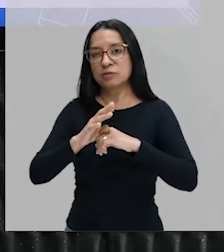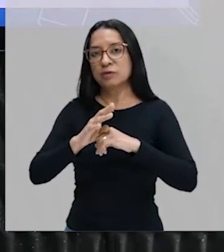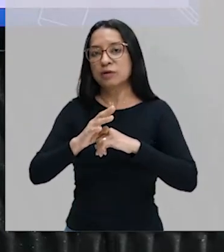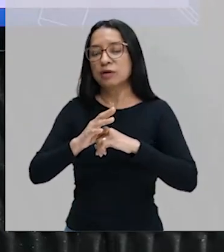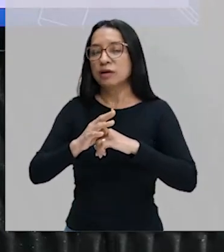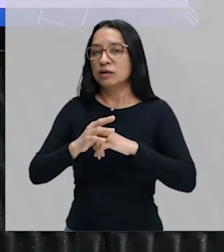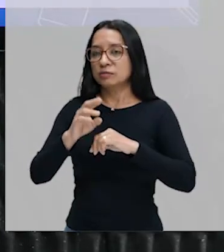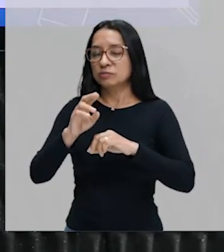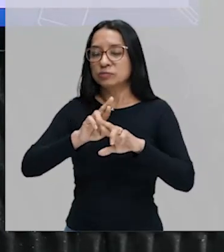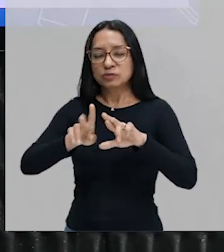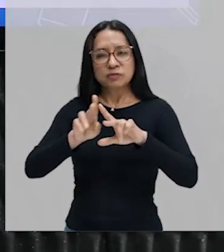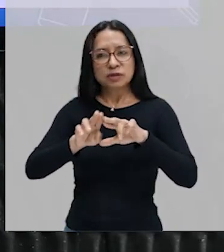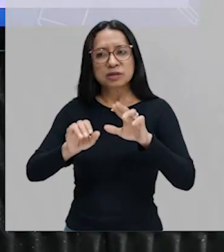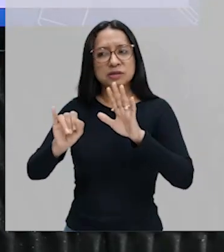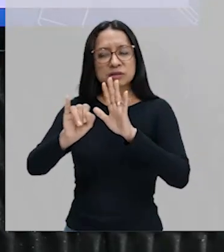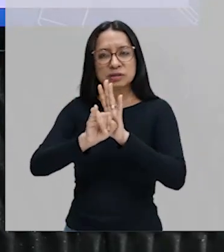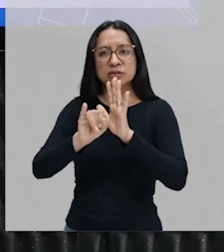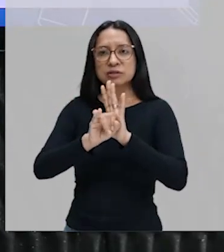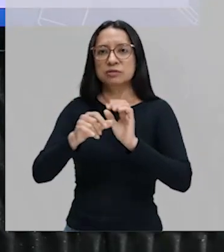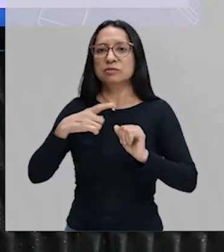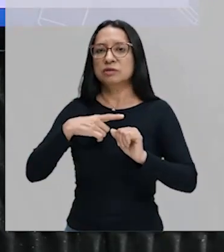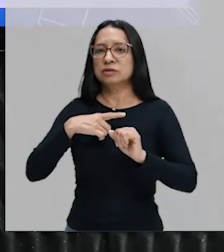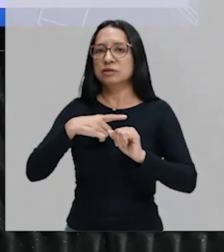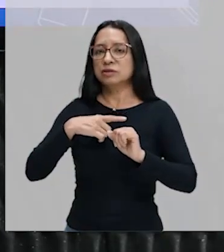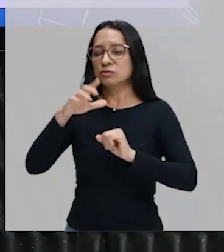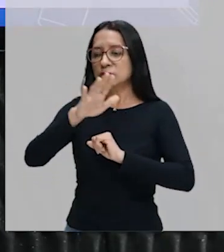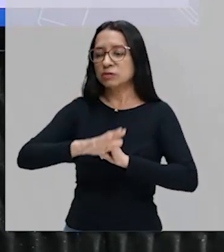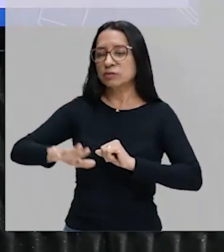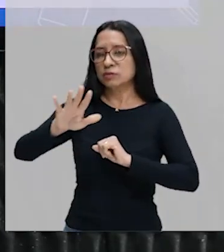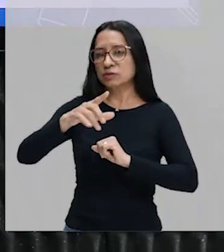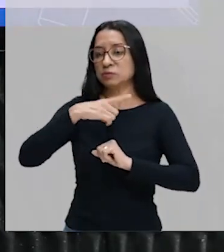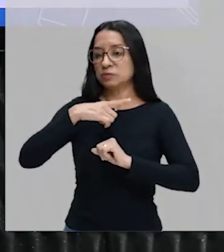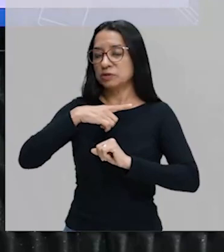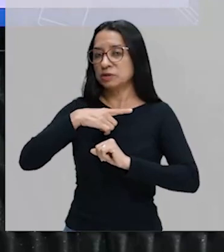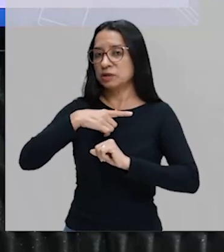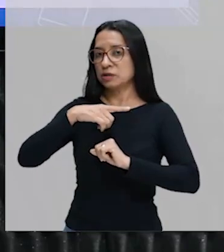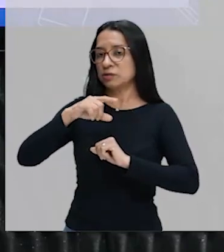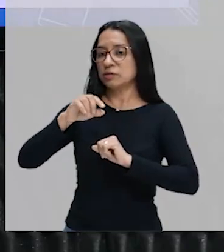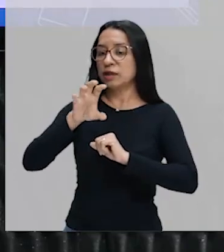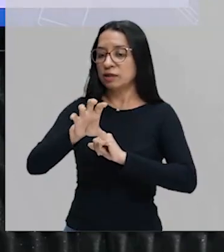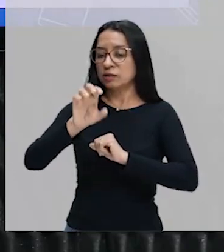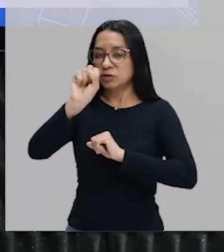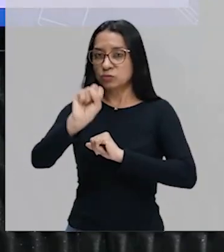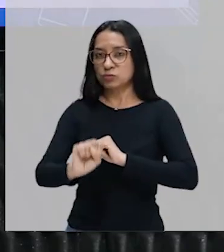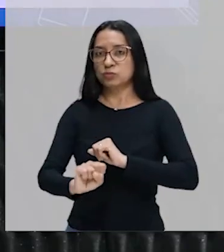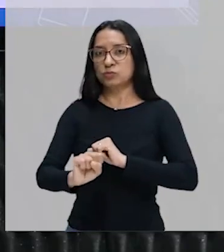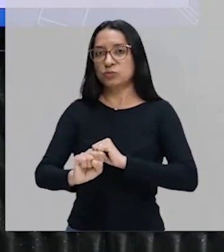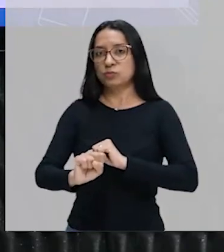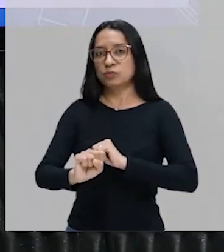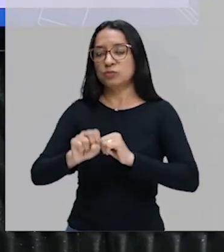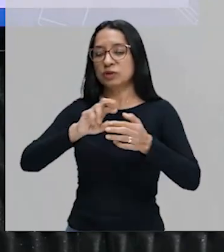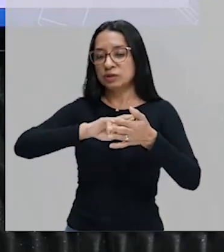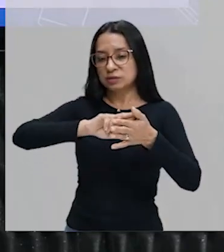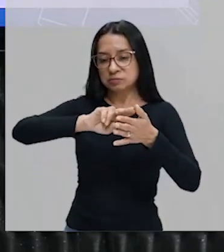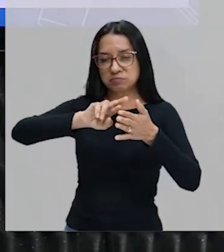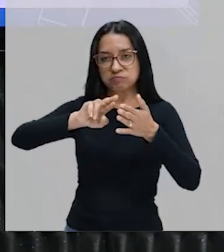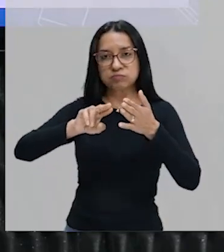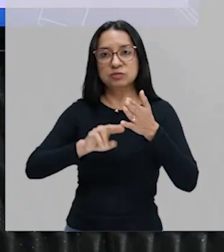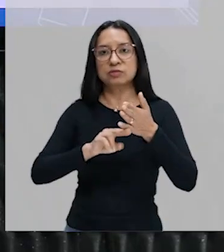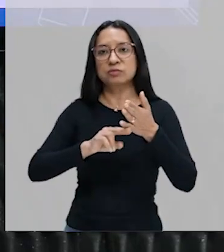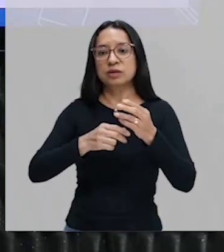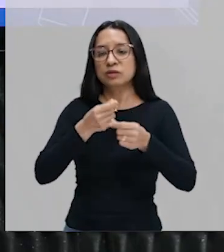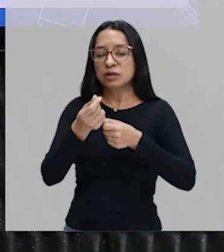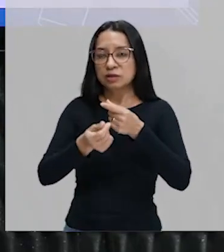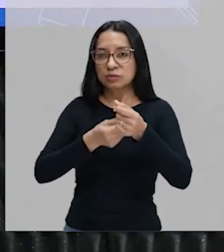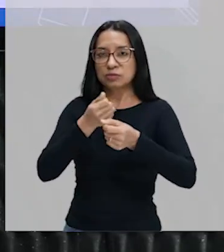que tinha no território brasileiro e o que tinha na região sul, beleza? Aspectos econômicos também vão influenciar, é claro, mas a questão